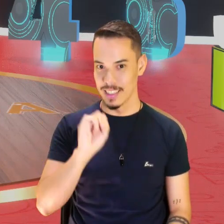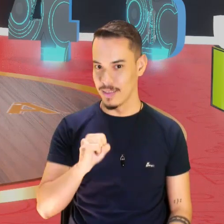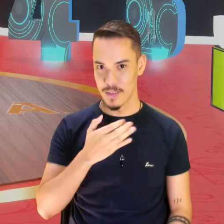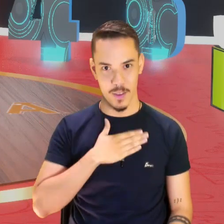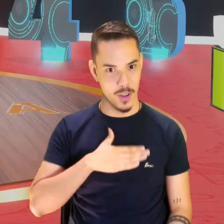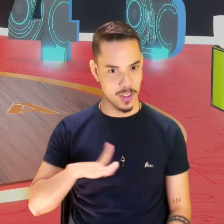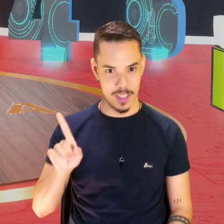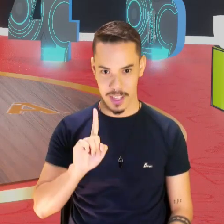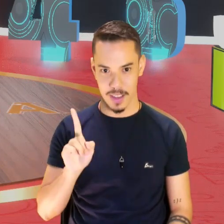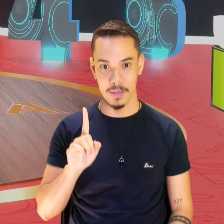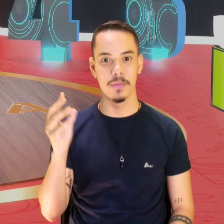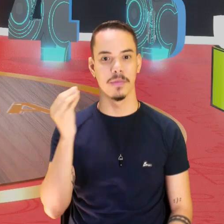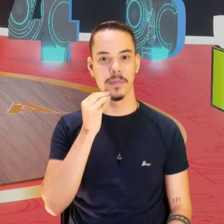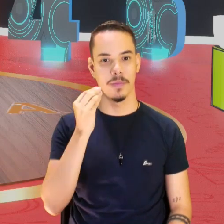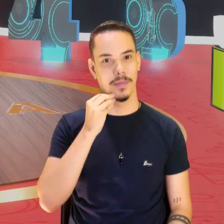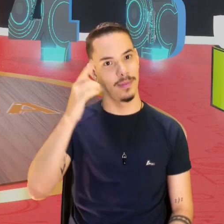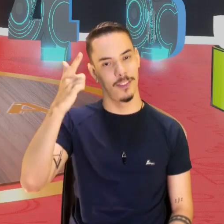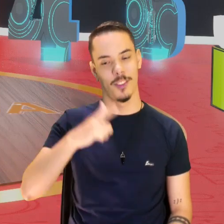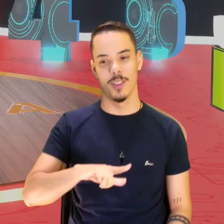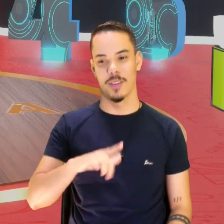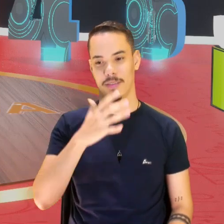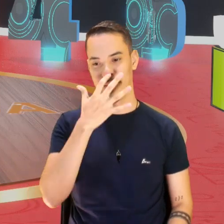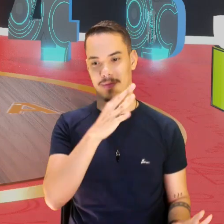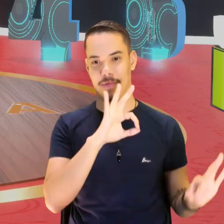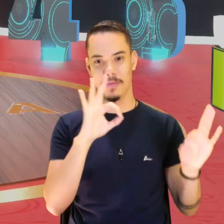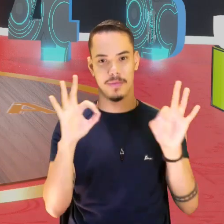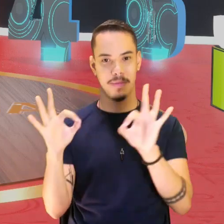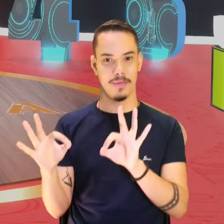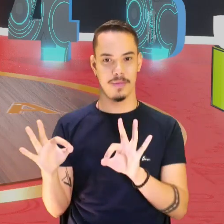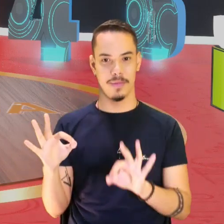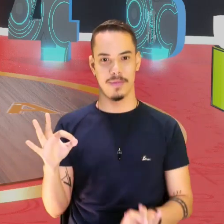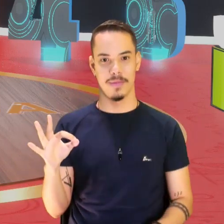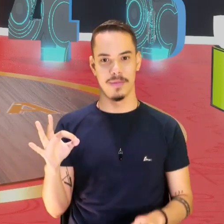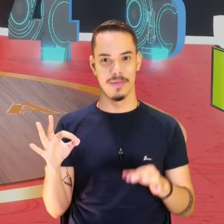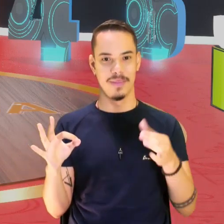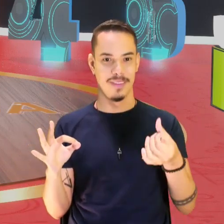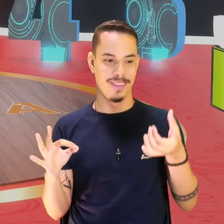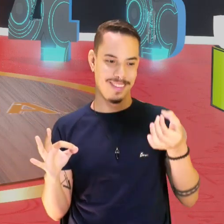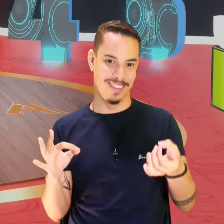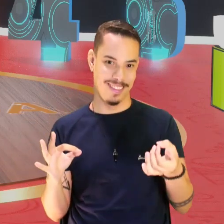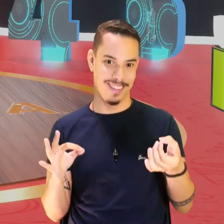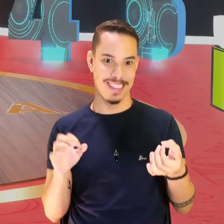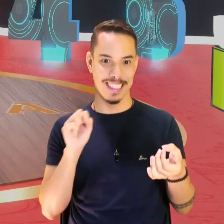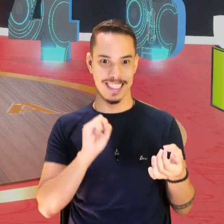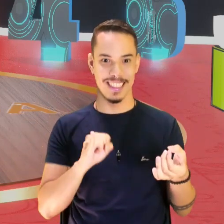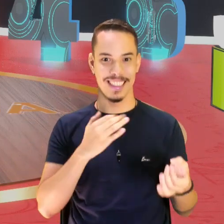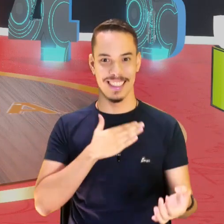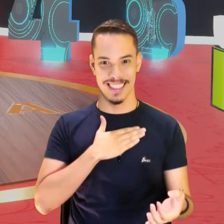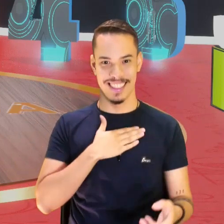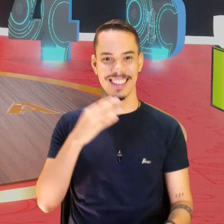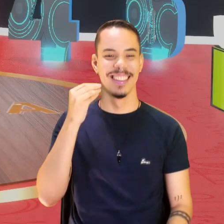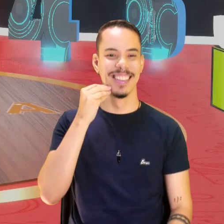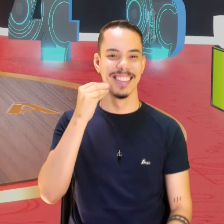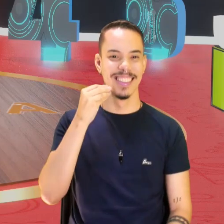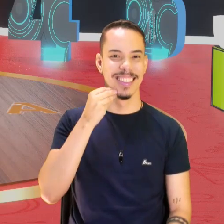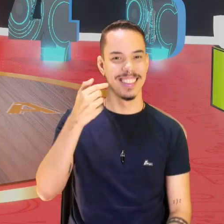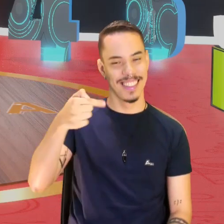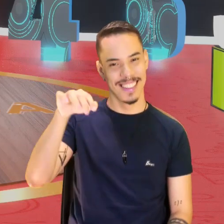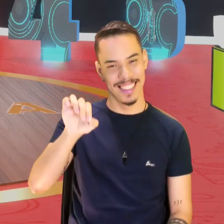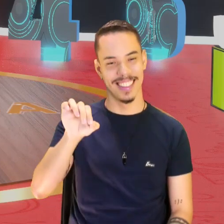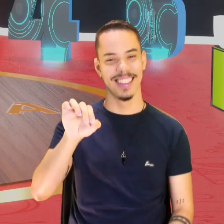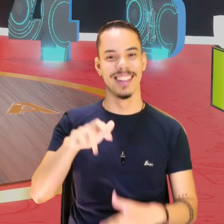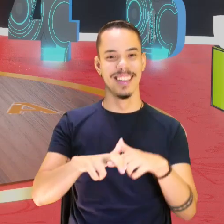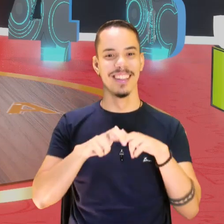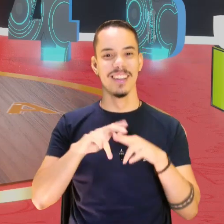gostar, você tenta de novo assistir. Se não gostar, 60. Agora, se gostar, 70. Né?